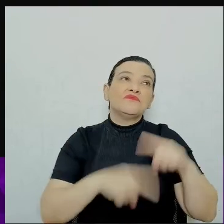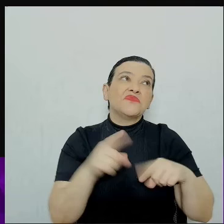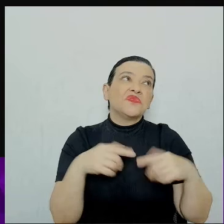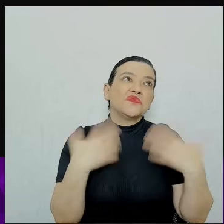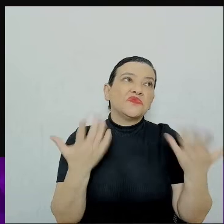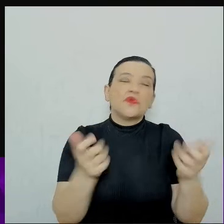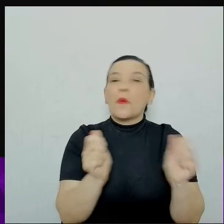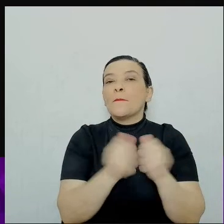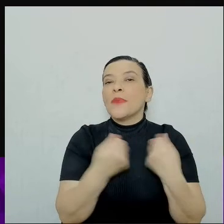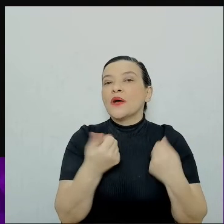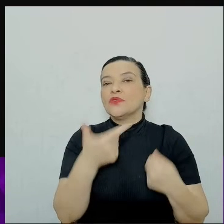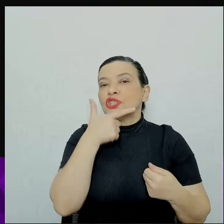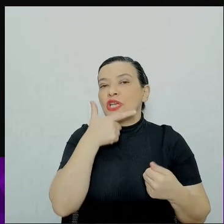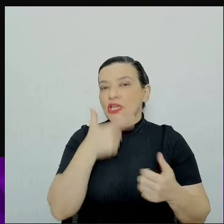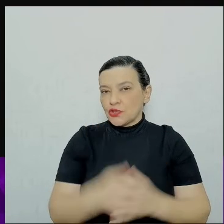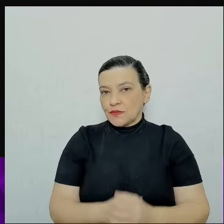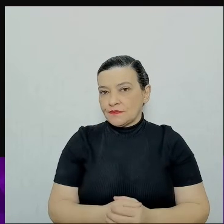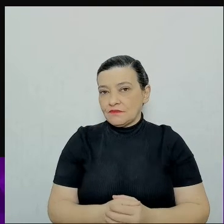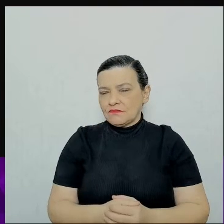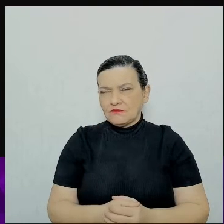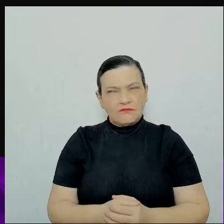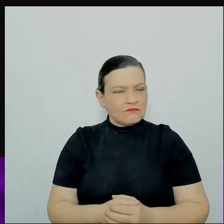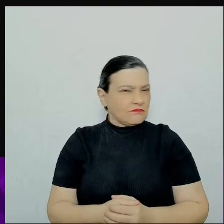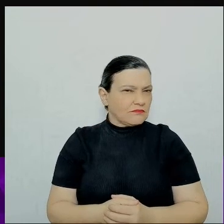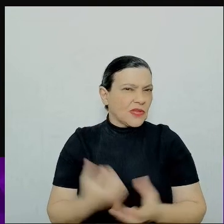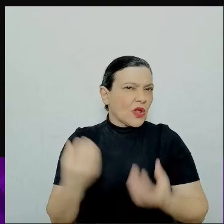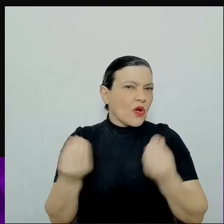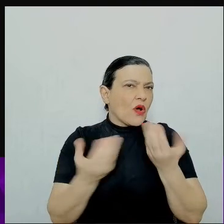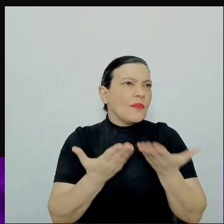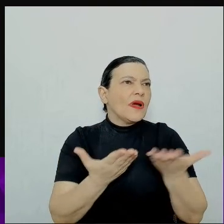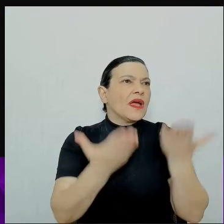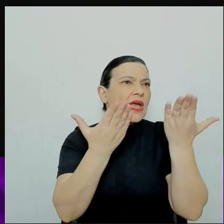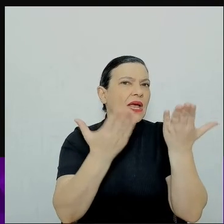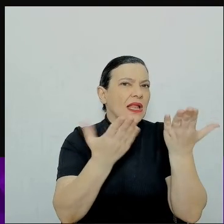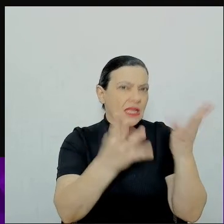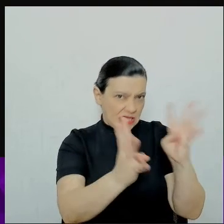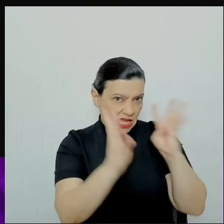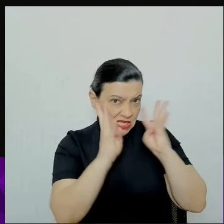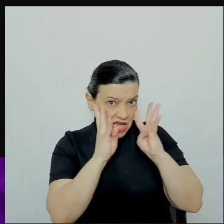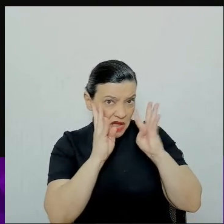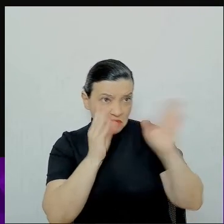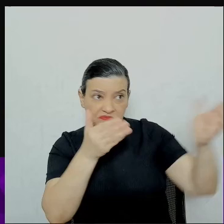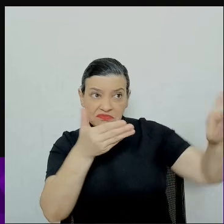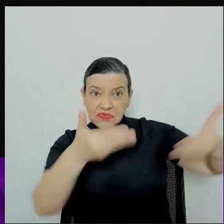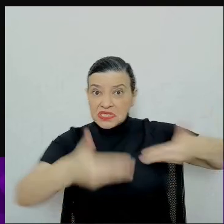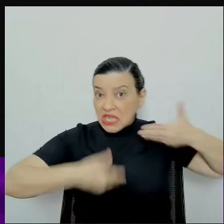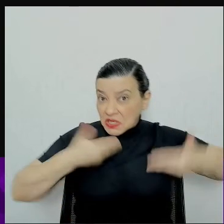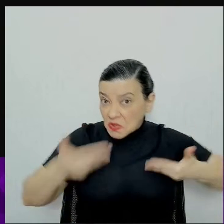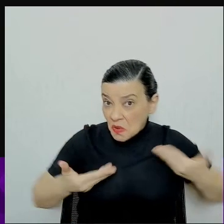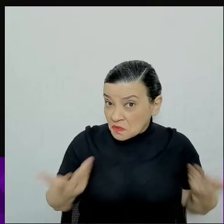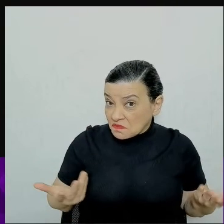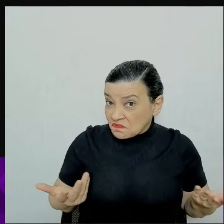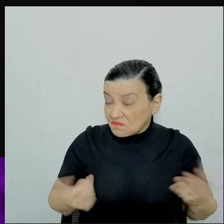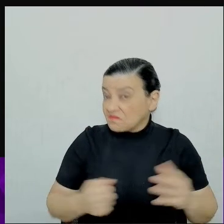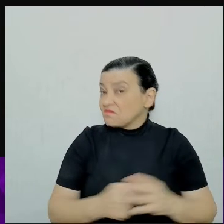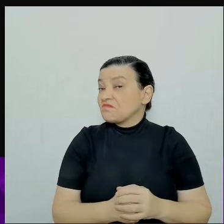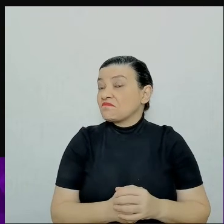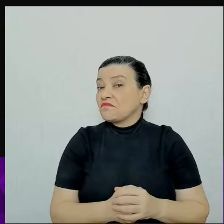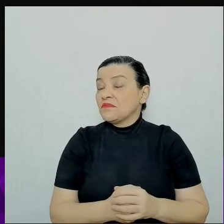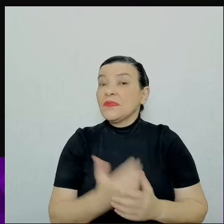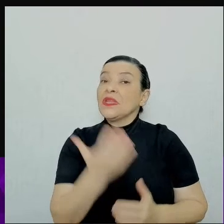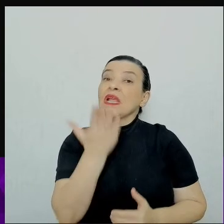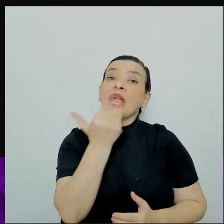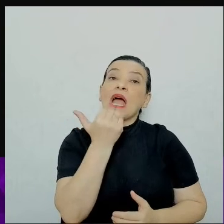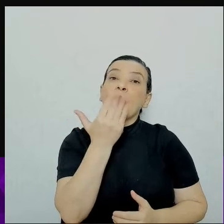de queijo. Como será que o garçom me tratou? Como será que a comida